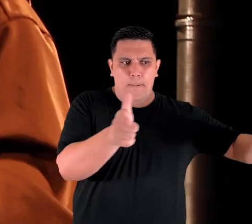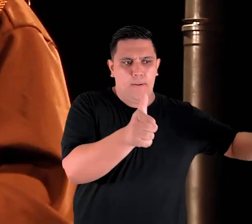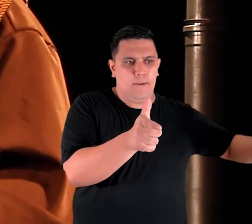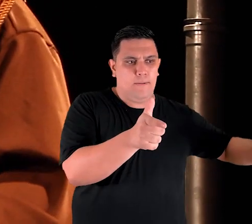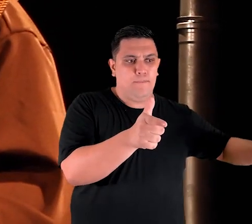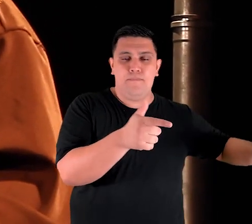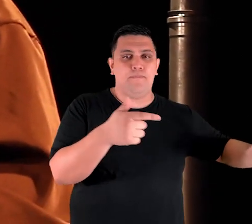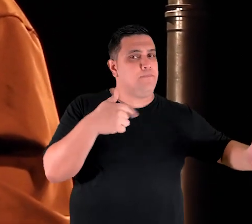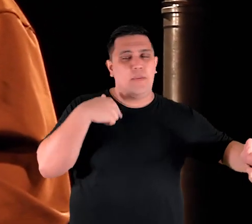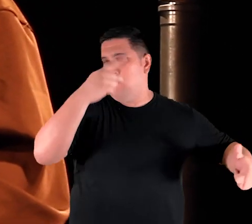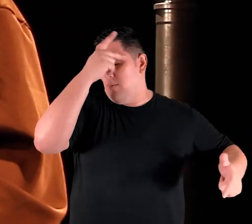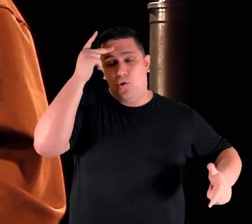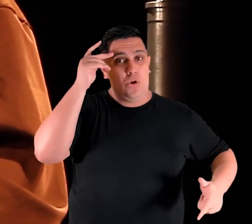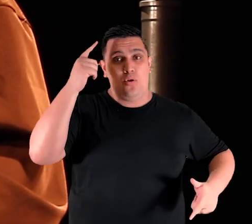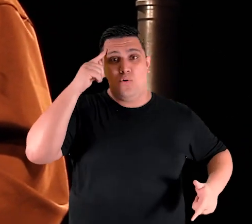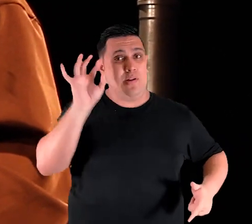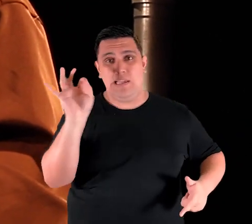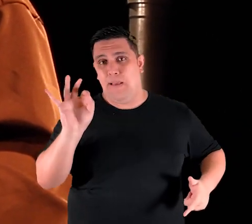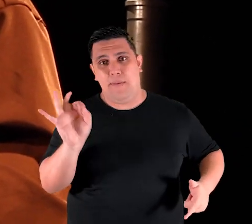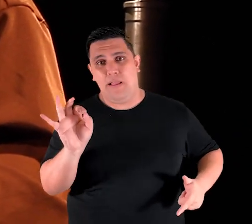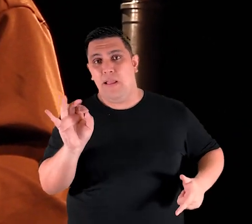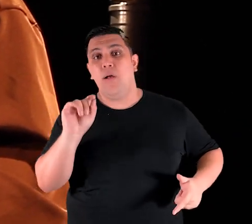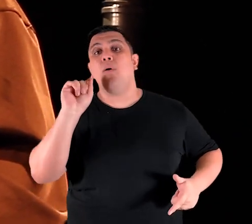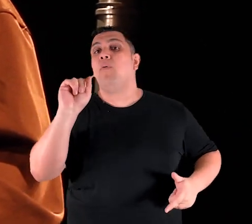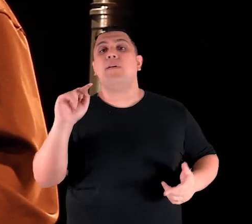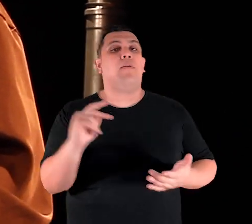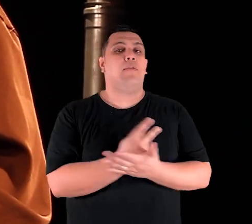e não se saberia